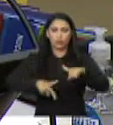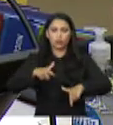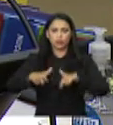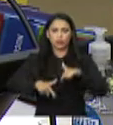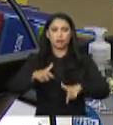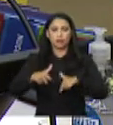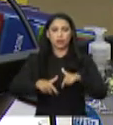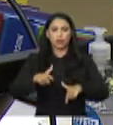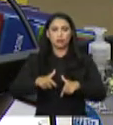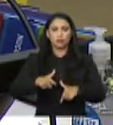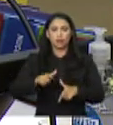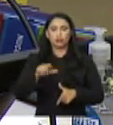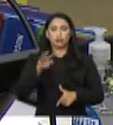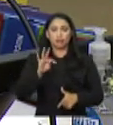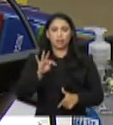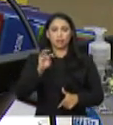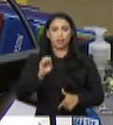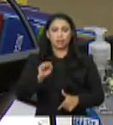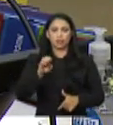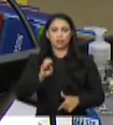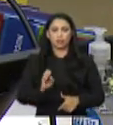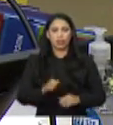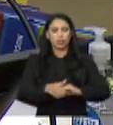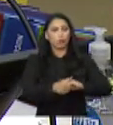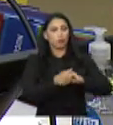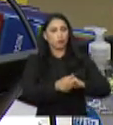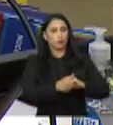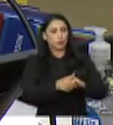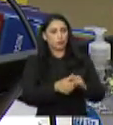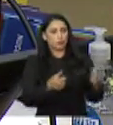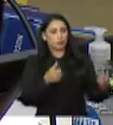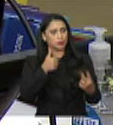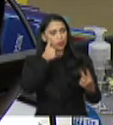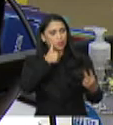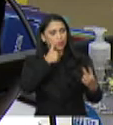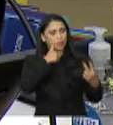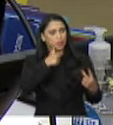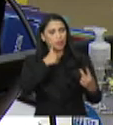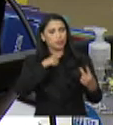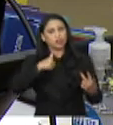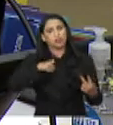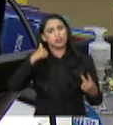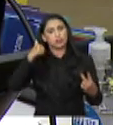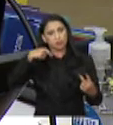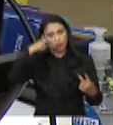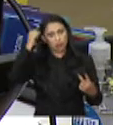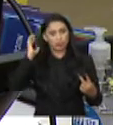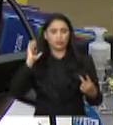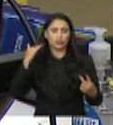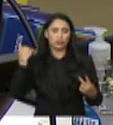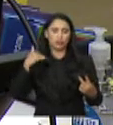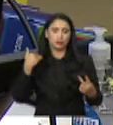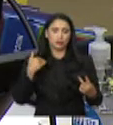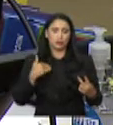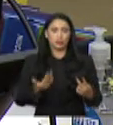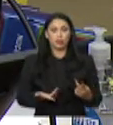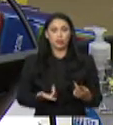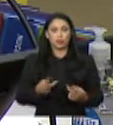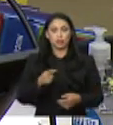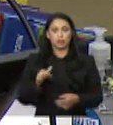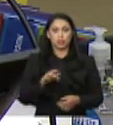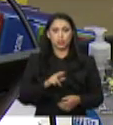frente do TSE minha saudação as sementes ministros Cármen Lúcia e Rosa Weber senhores ministros se o